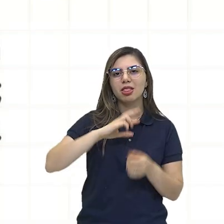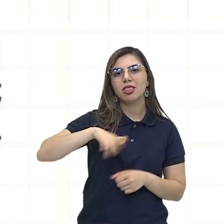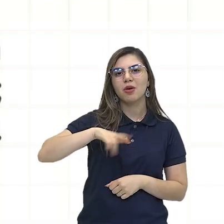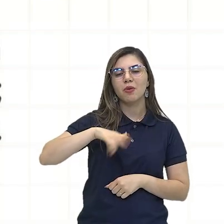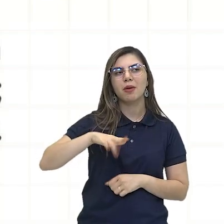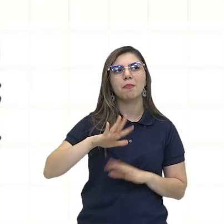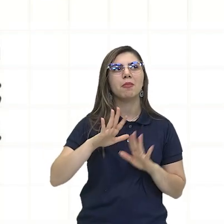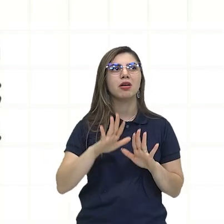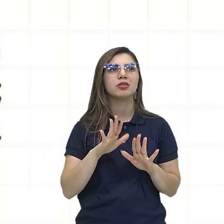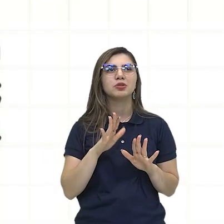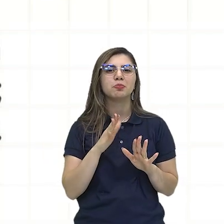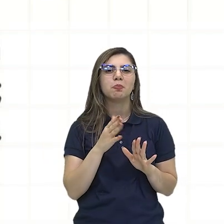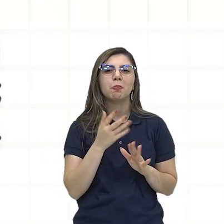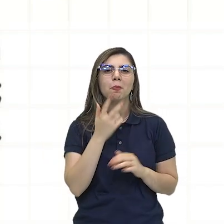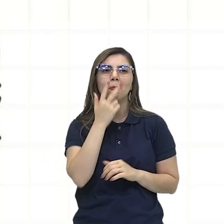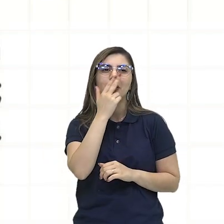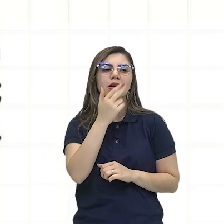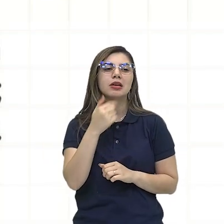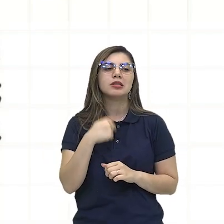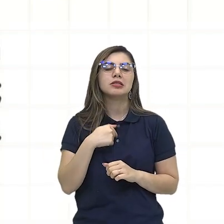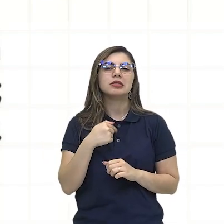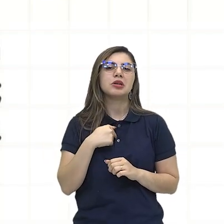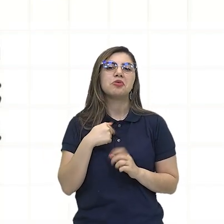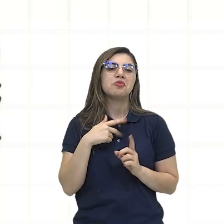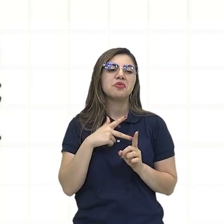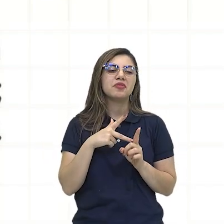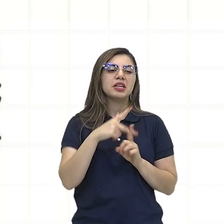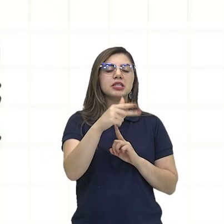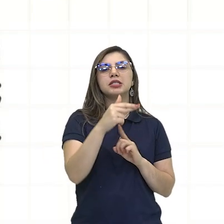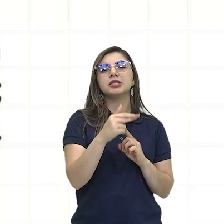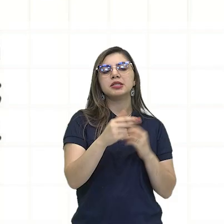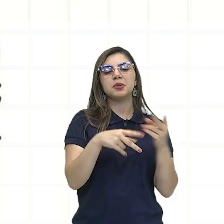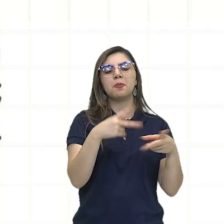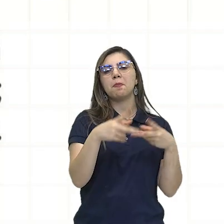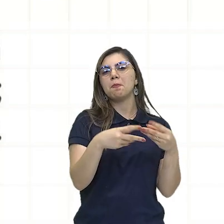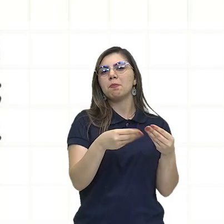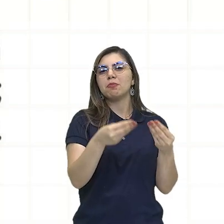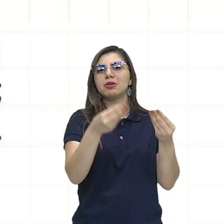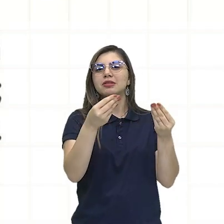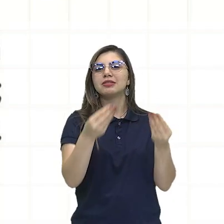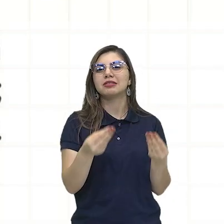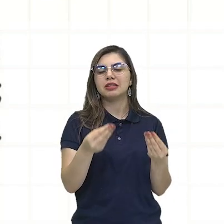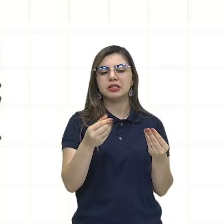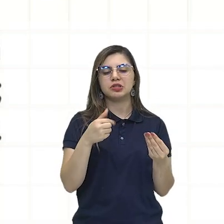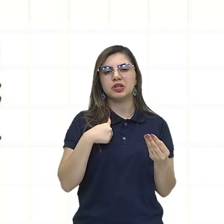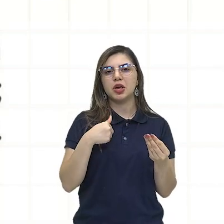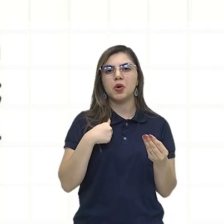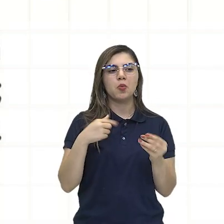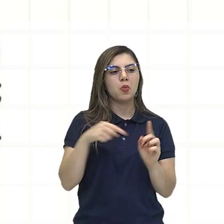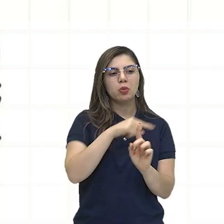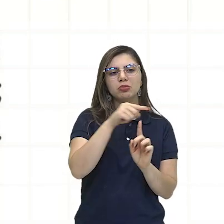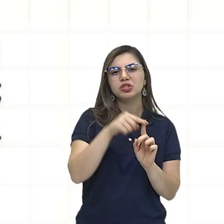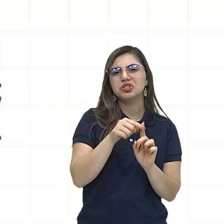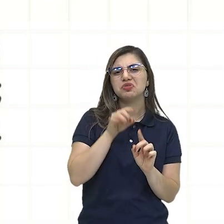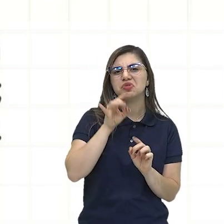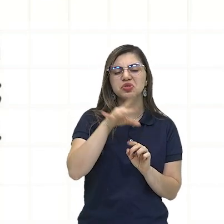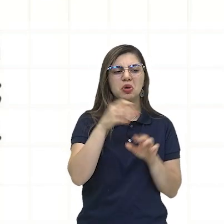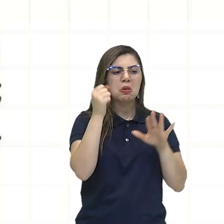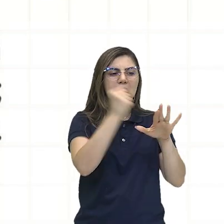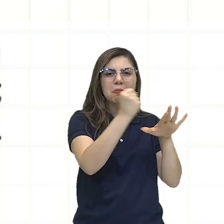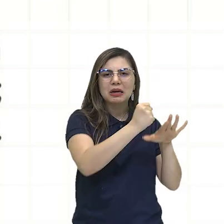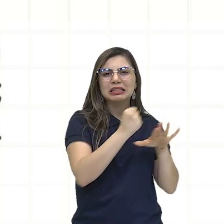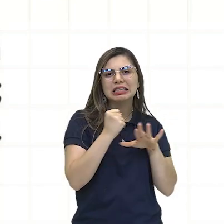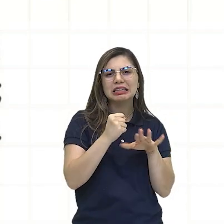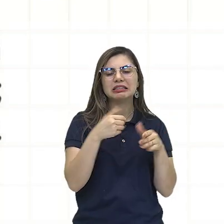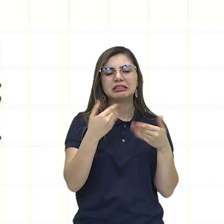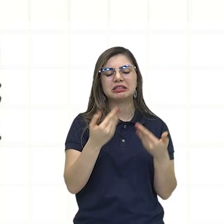sim para como se fosse um prêmio, como se fosse ali uma vitória caçar determinado animal. Então, não é mais